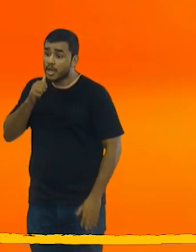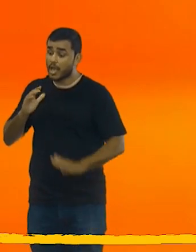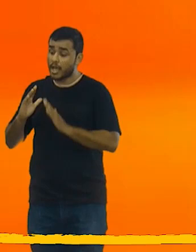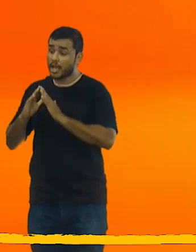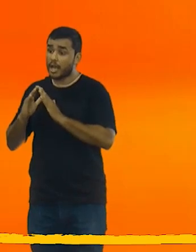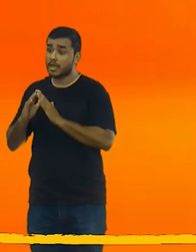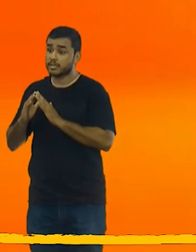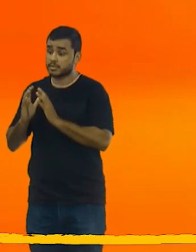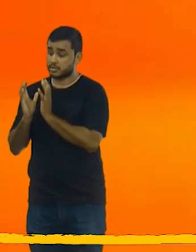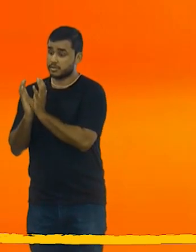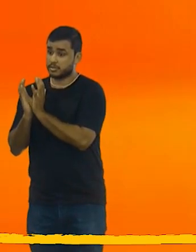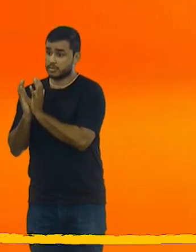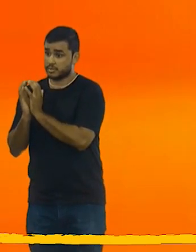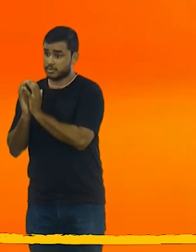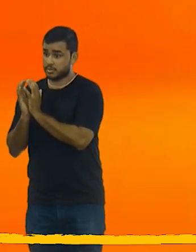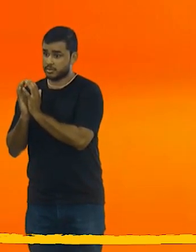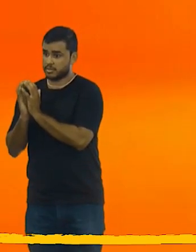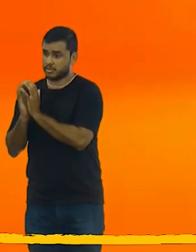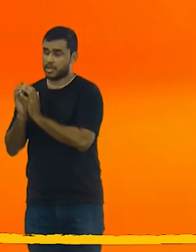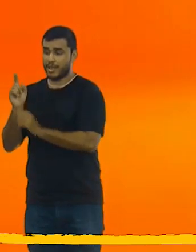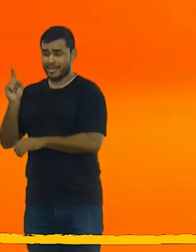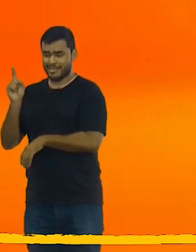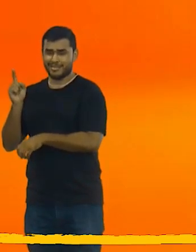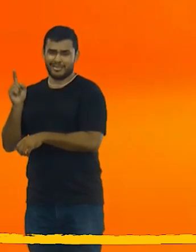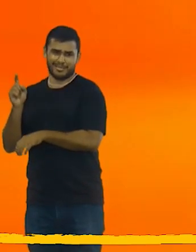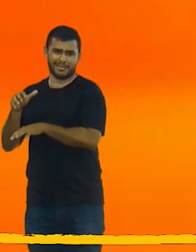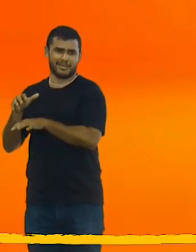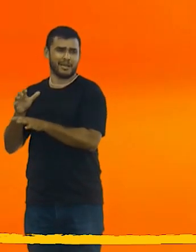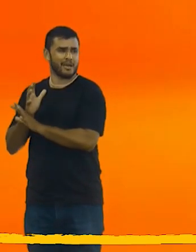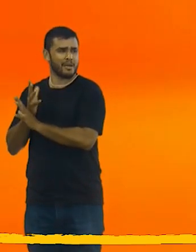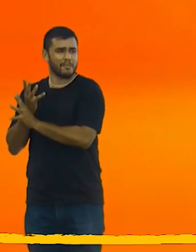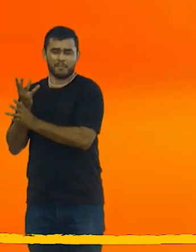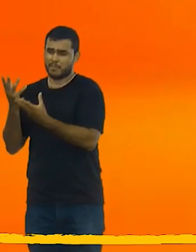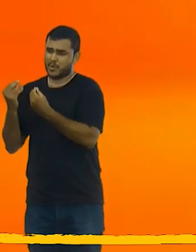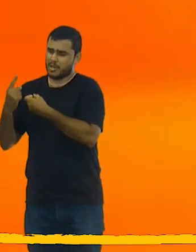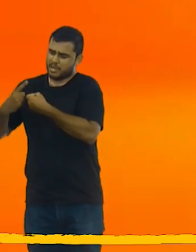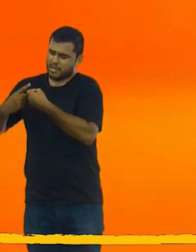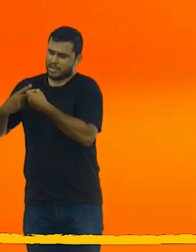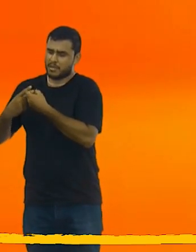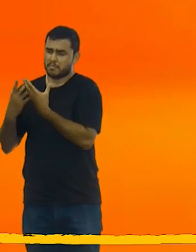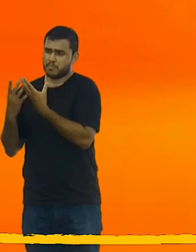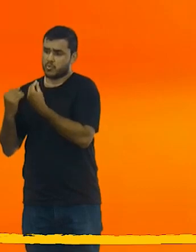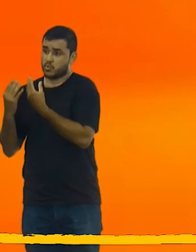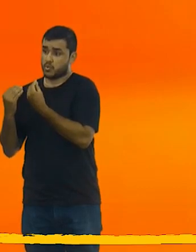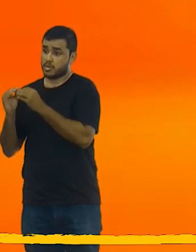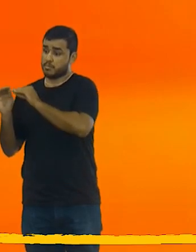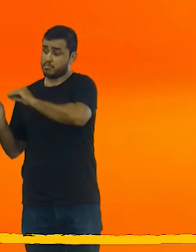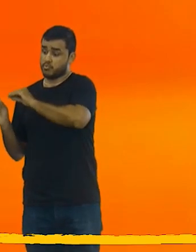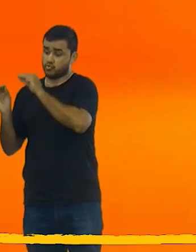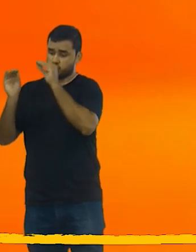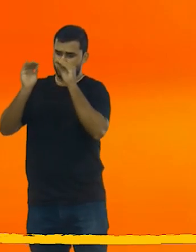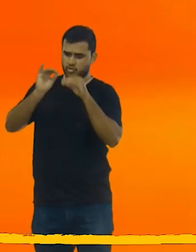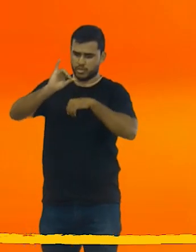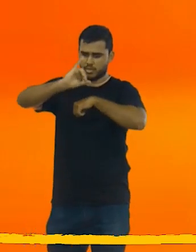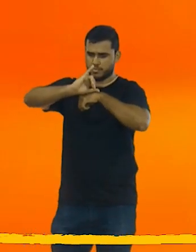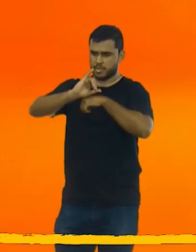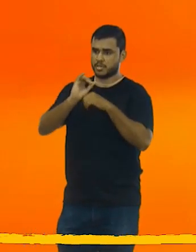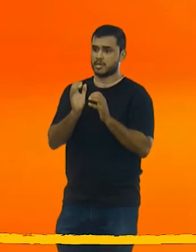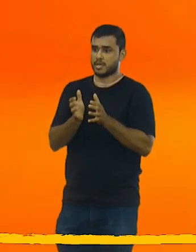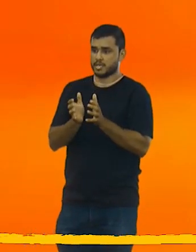chega ao Recife, diante de tanta morte, de tanta miséria, de tanta pobreza, ele cogita